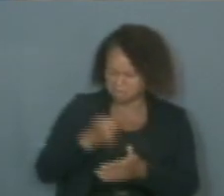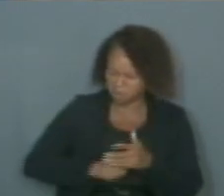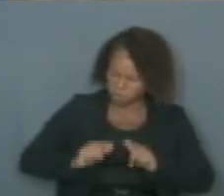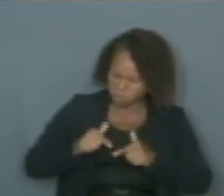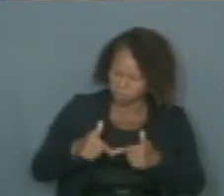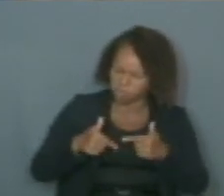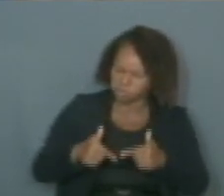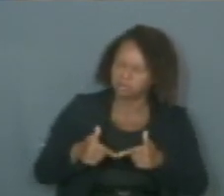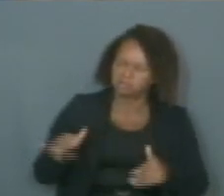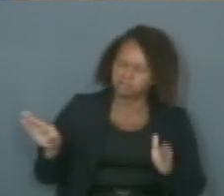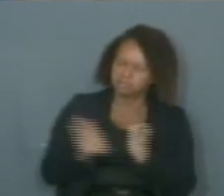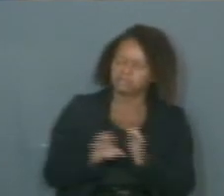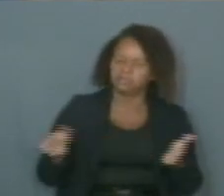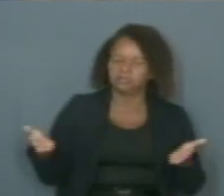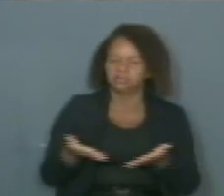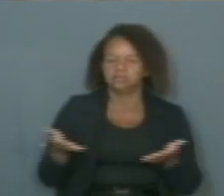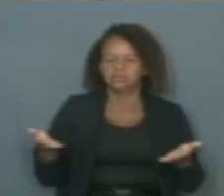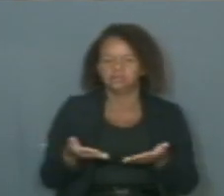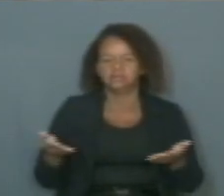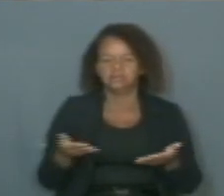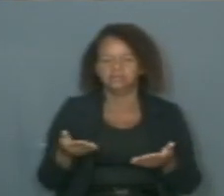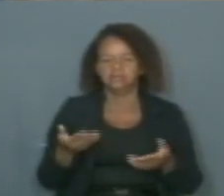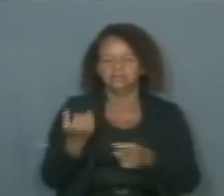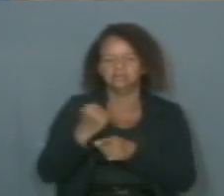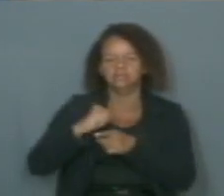sonhei para chegar aqui hoje, para